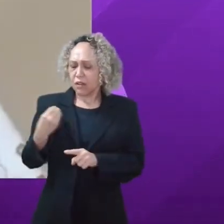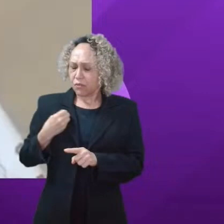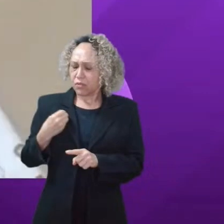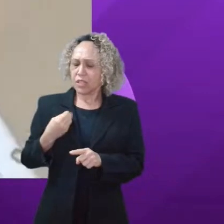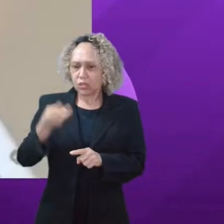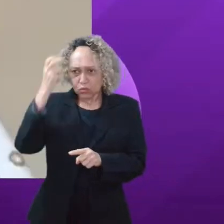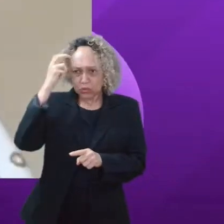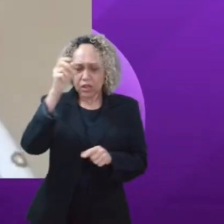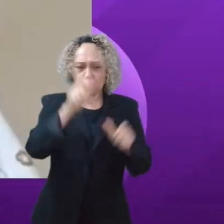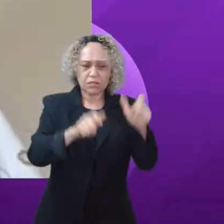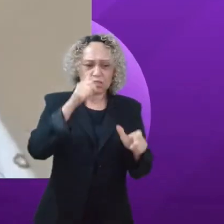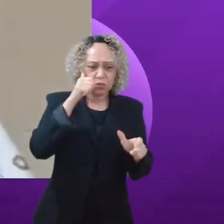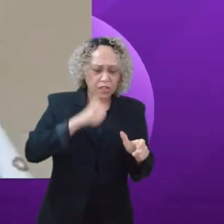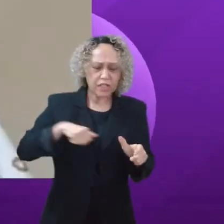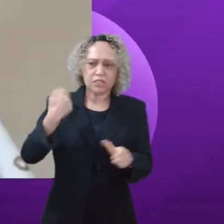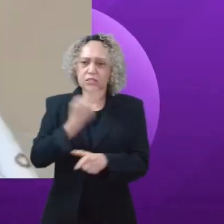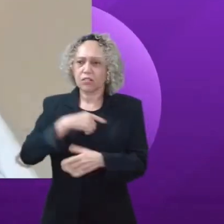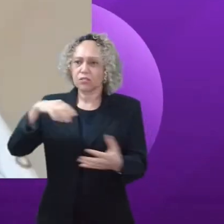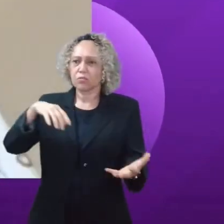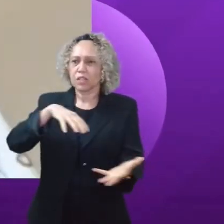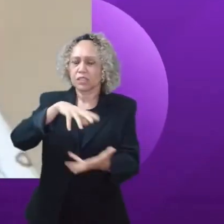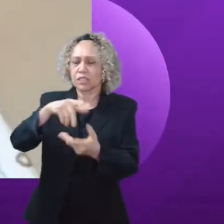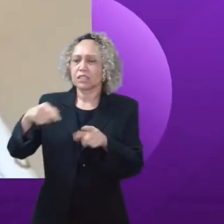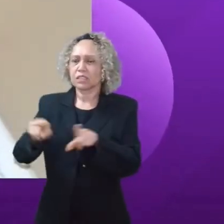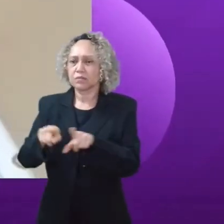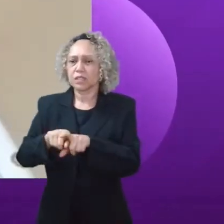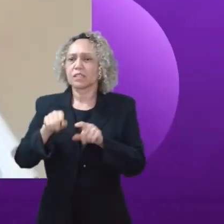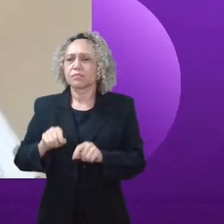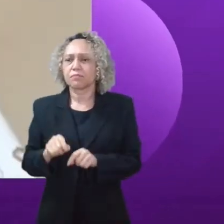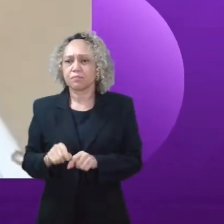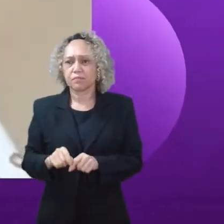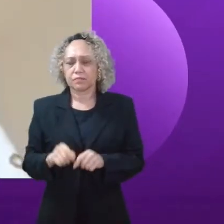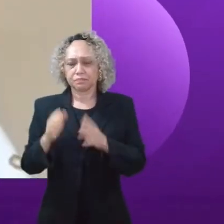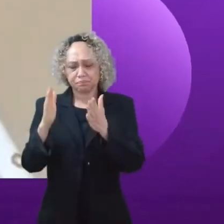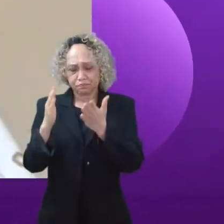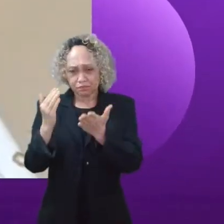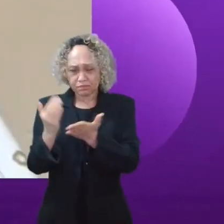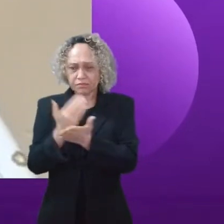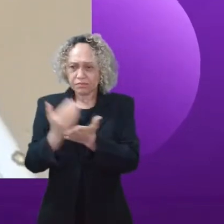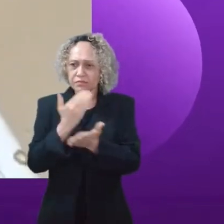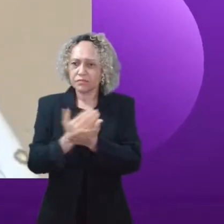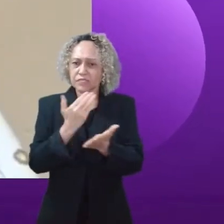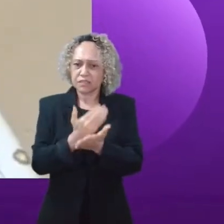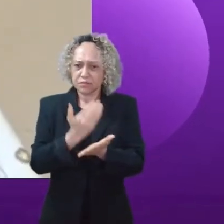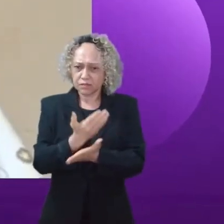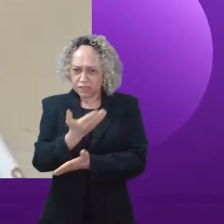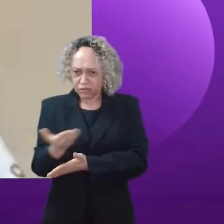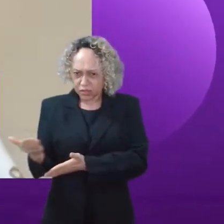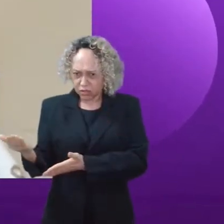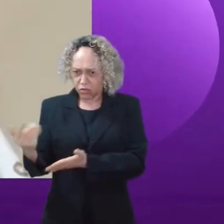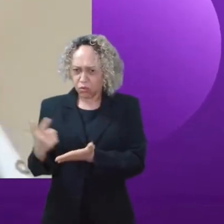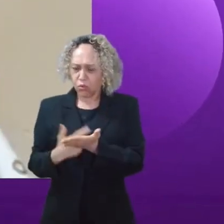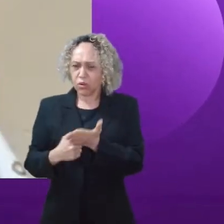grande abraço, um grande apreço. A bibliografia para a produção cultural mais forte é O Avesso da Cena,